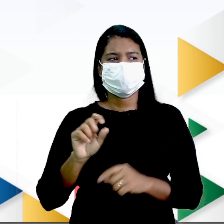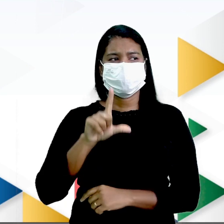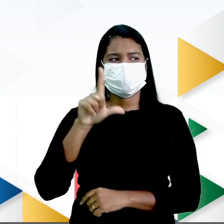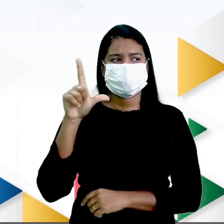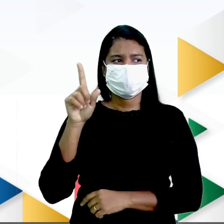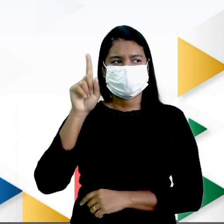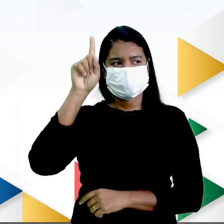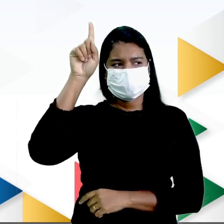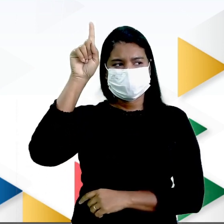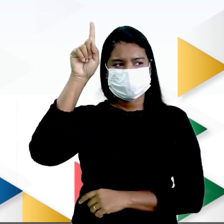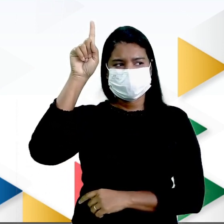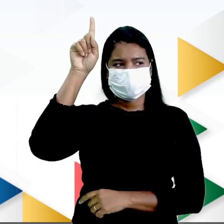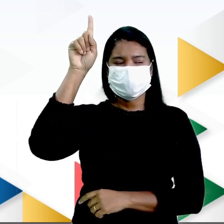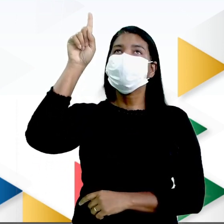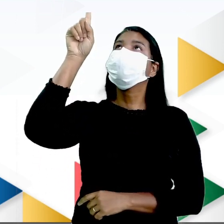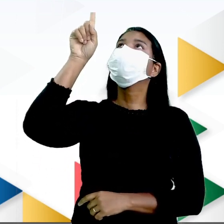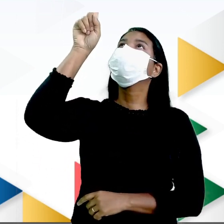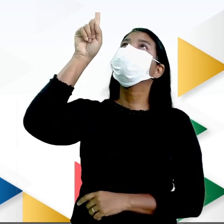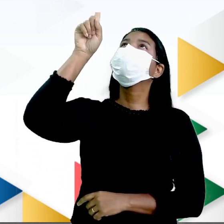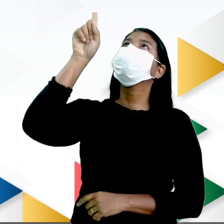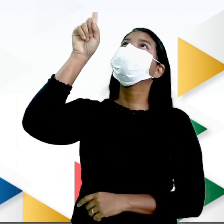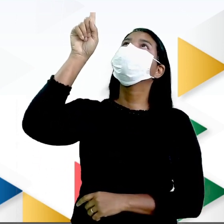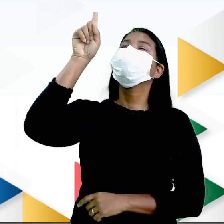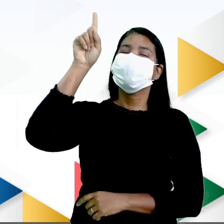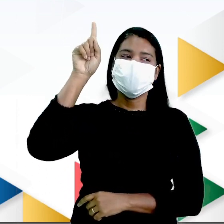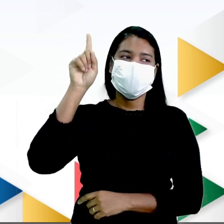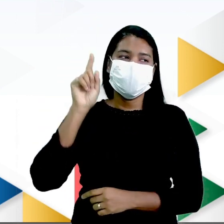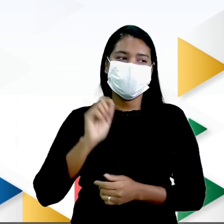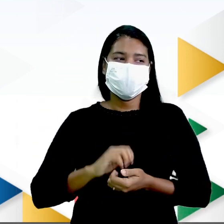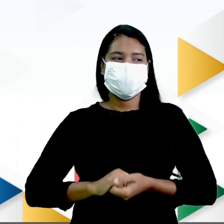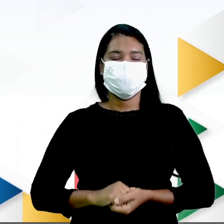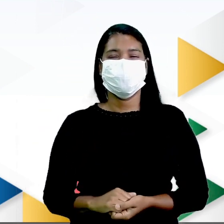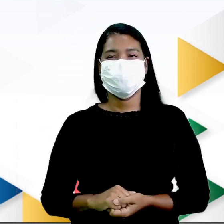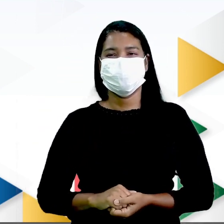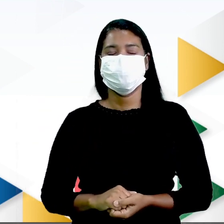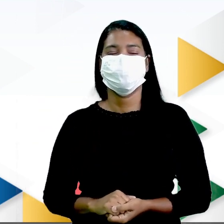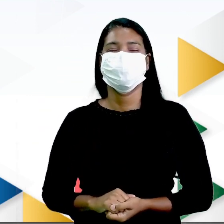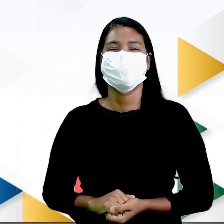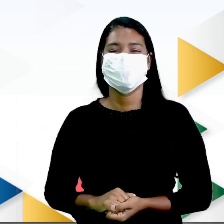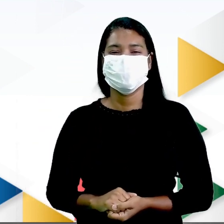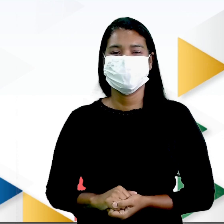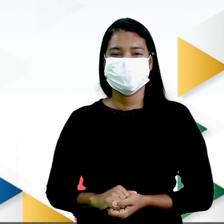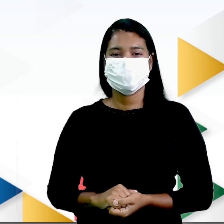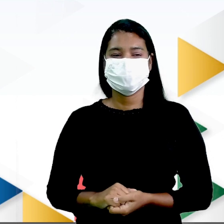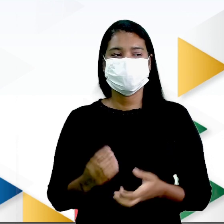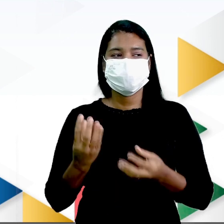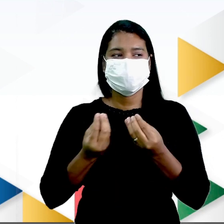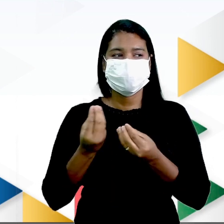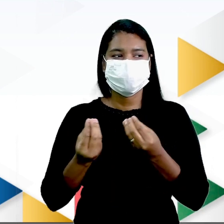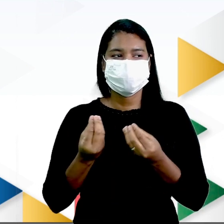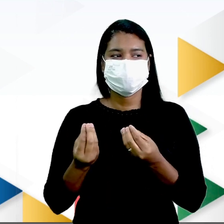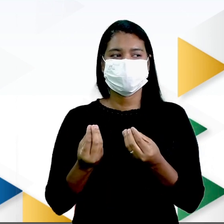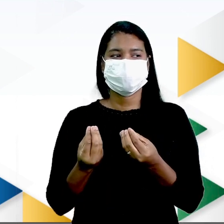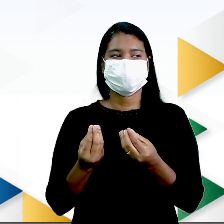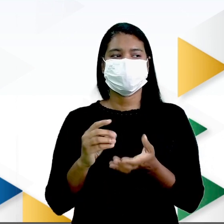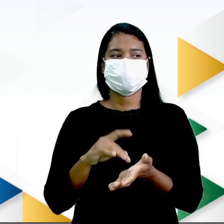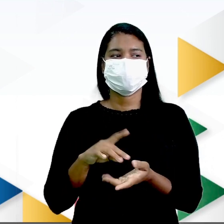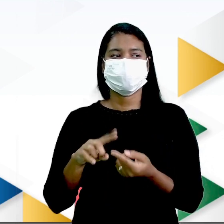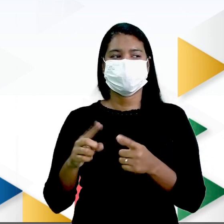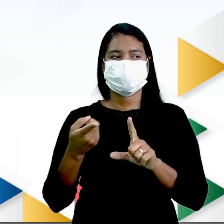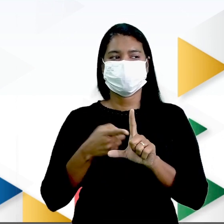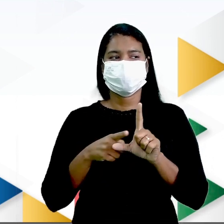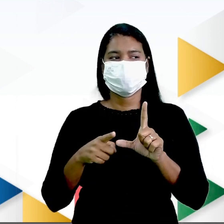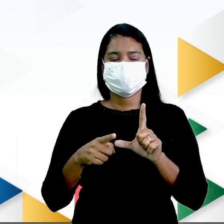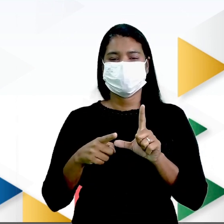Mia, da mãe de Mia. Na minha é a gatinha dela, né? Aí, beleza. Como o pentágono regular, vamos dividir